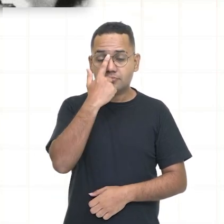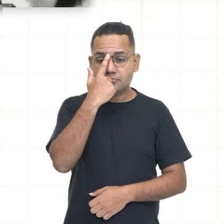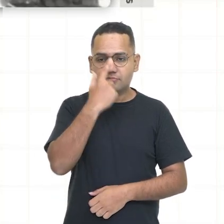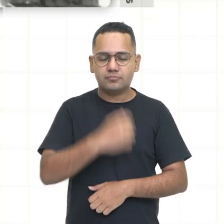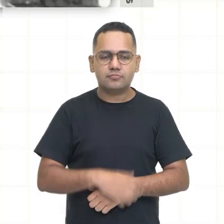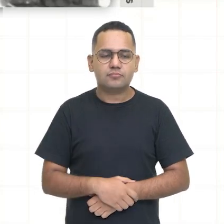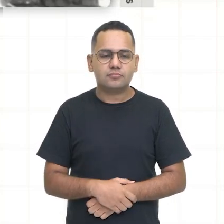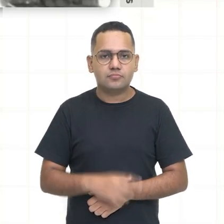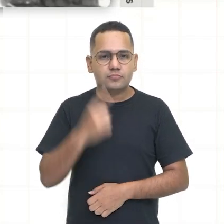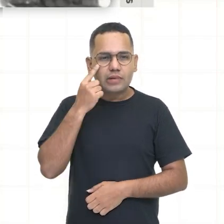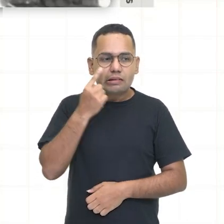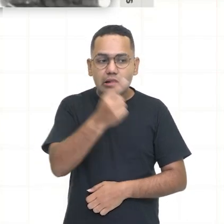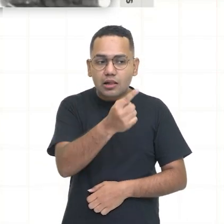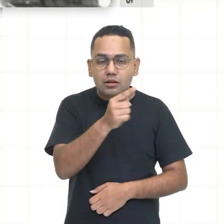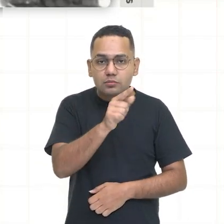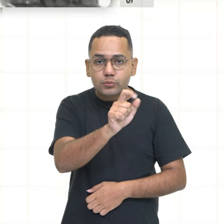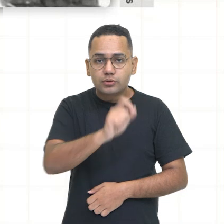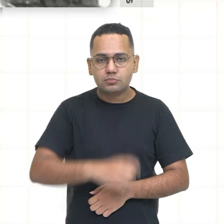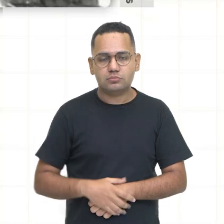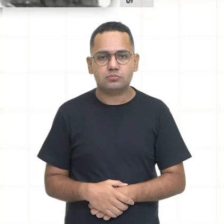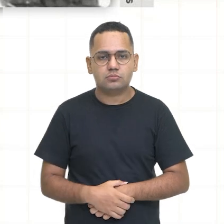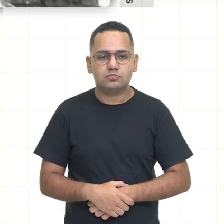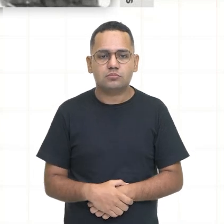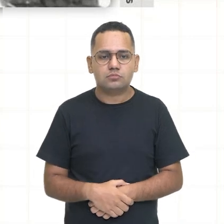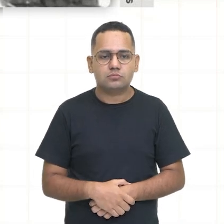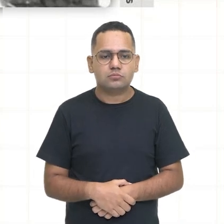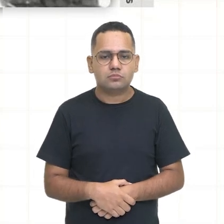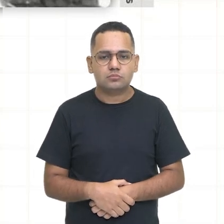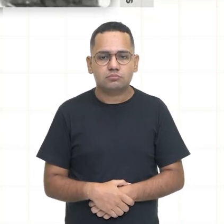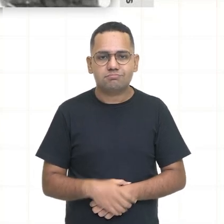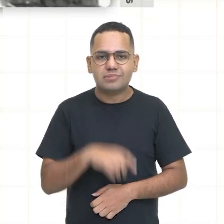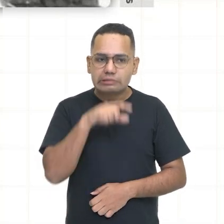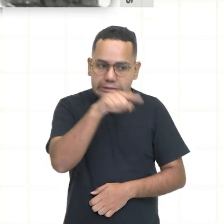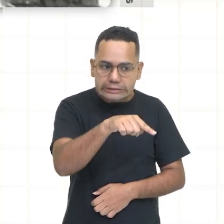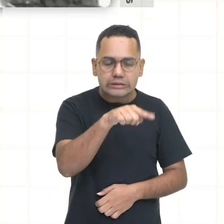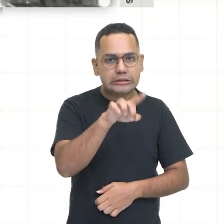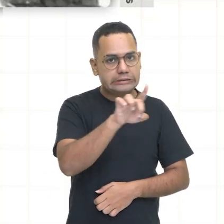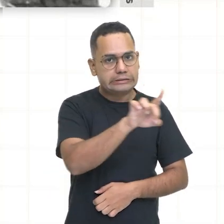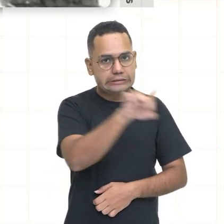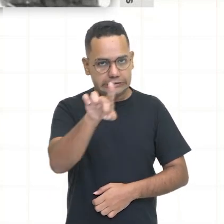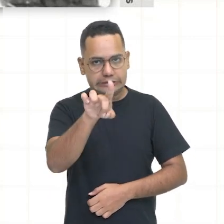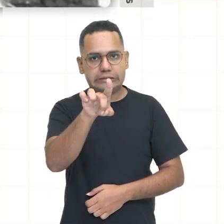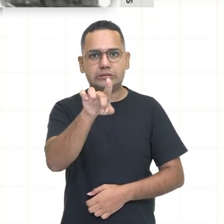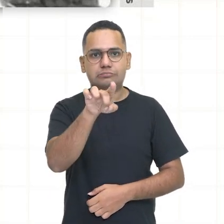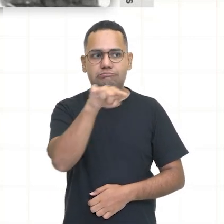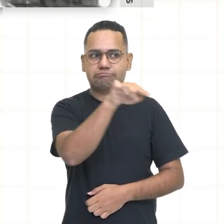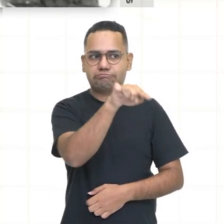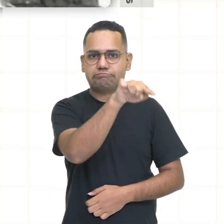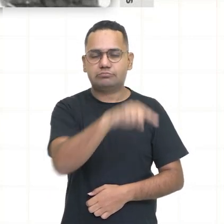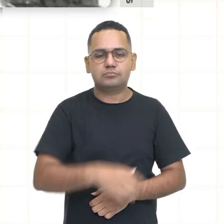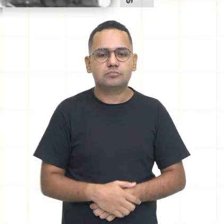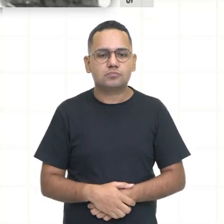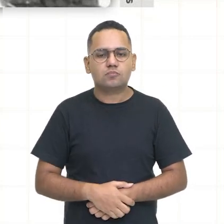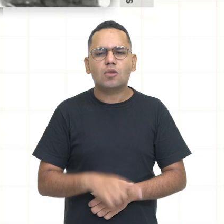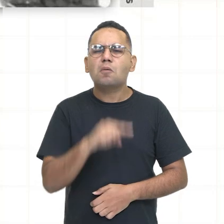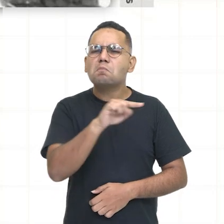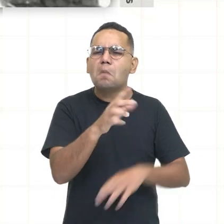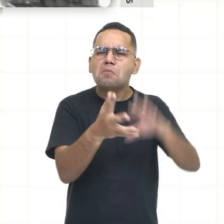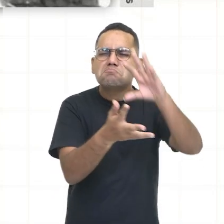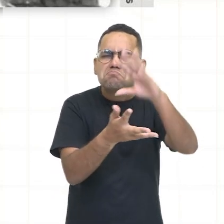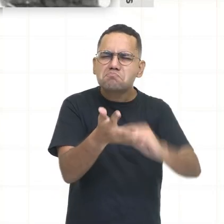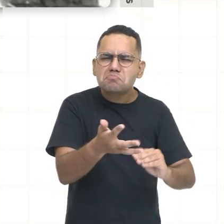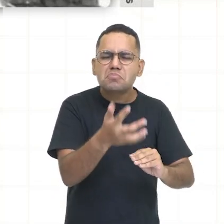de integralistas, tá, gente? A gente está falando de um grupo de extrema-direita, tá, gente? Com inspirações